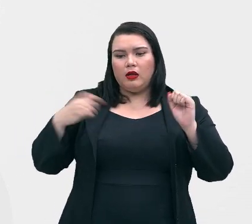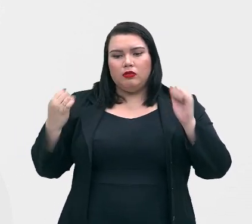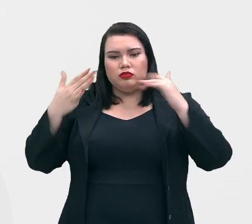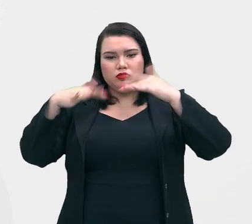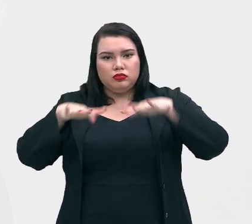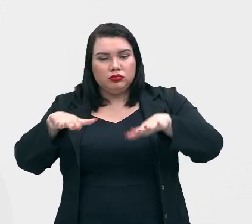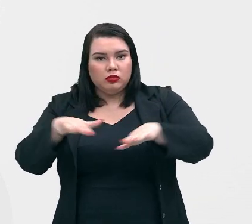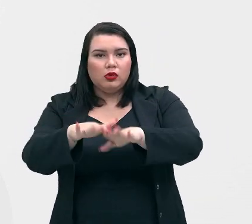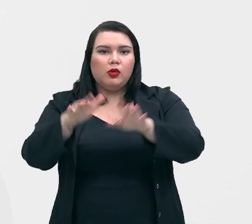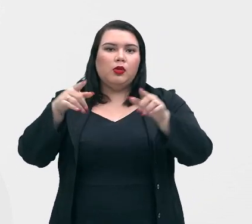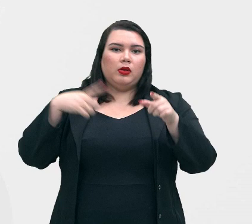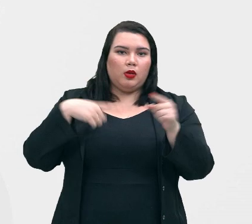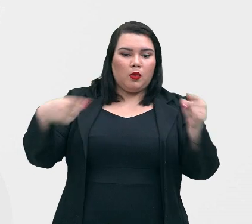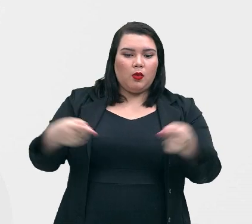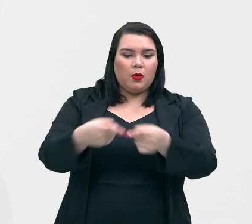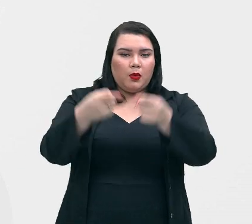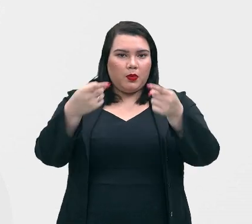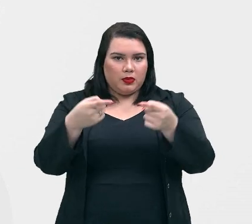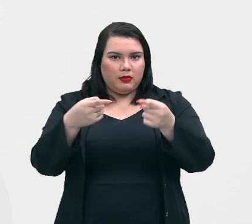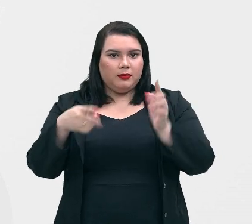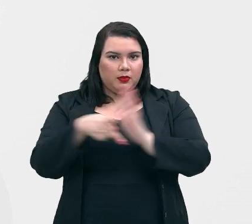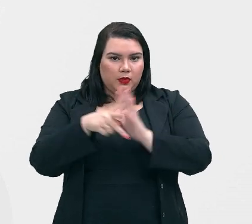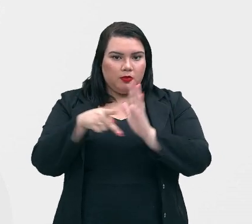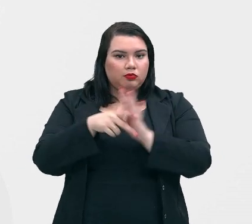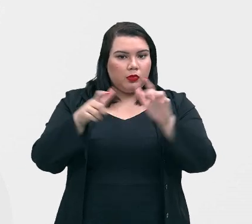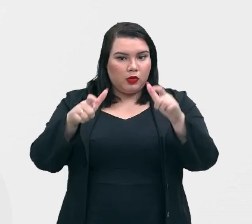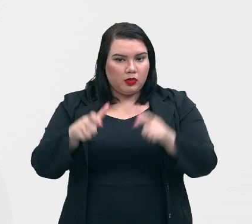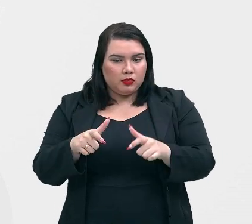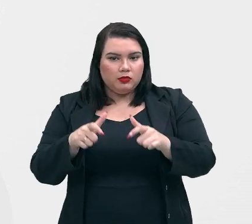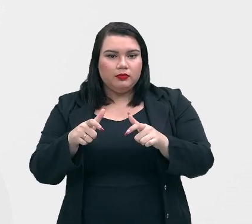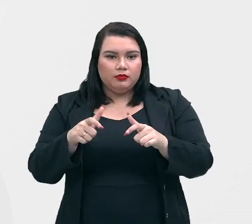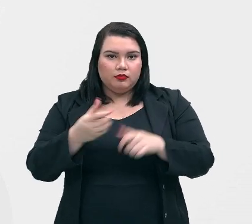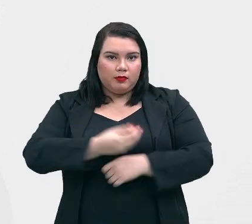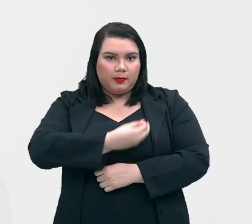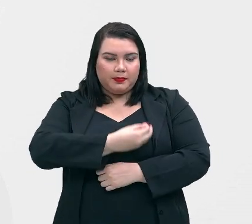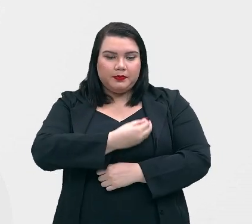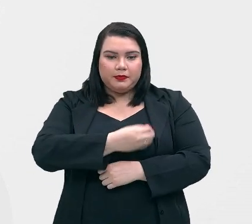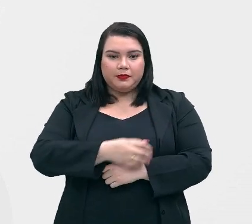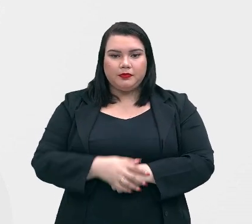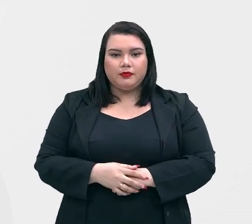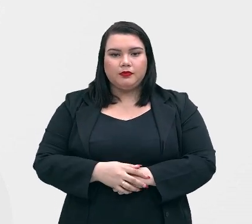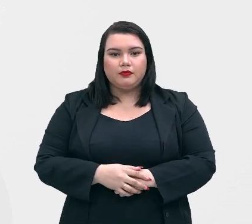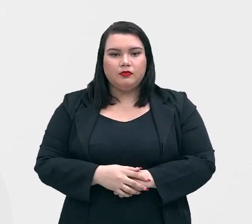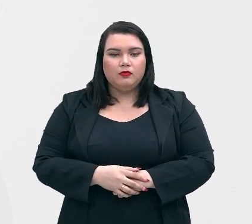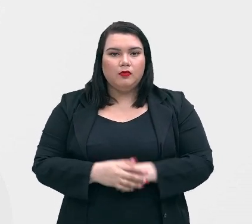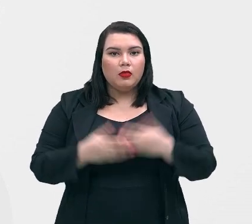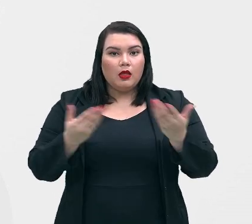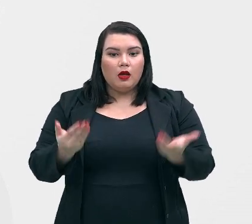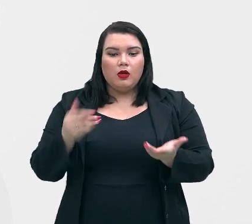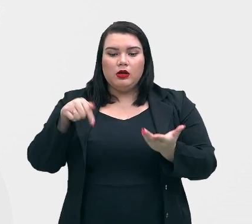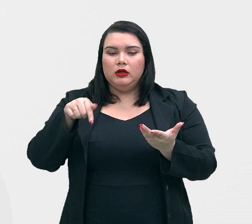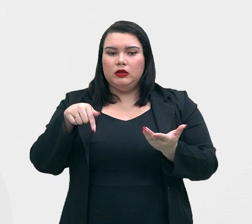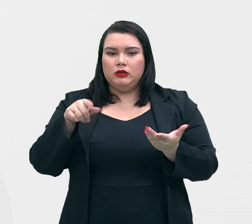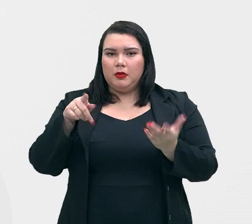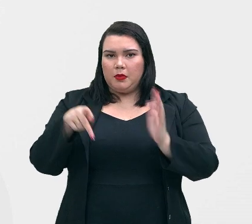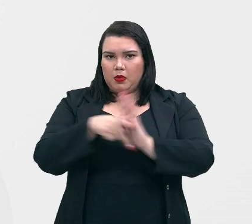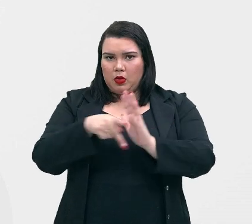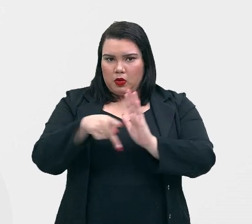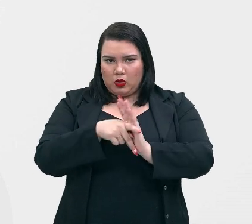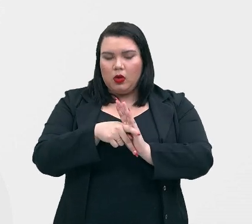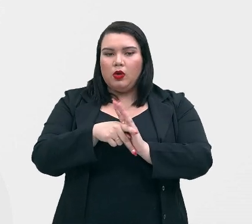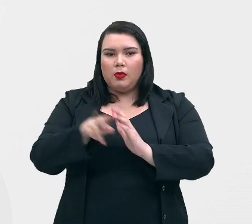porção da superfície terrestre onde nós vivemos. E uma rede de drenagem, gente, ou uma